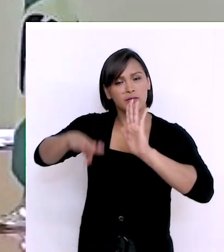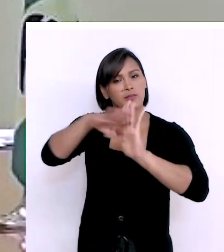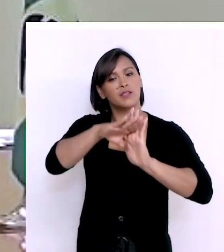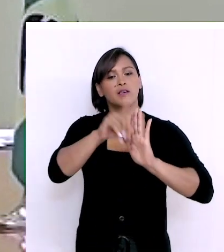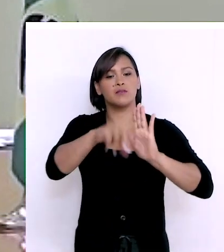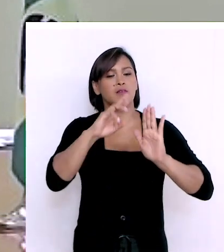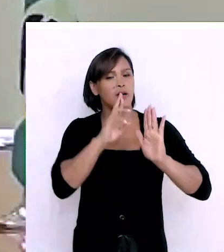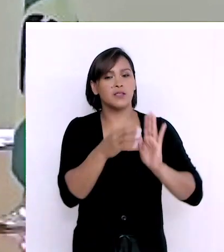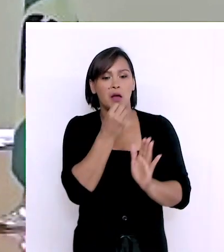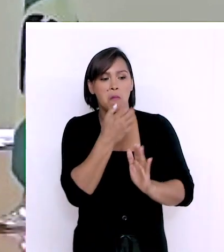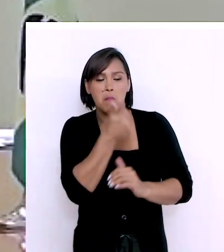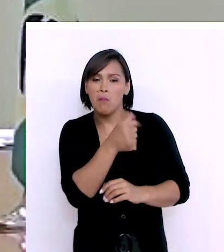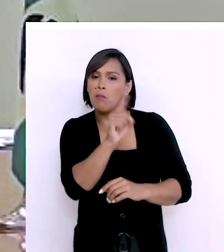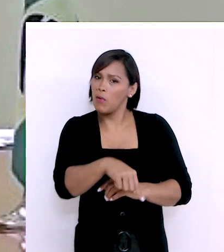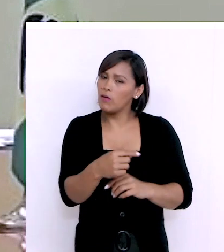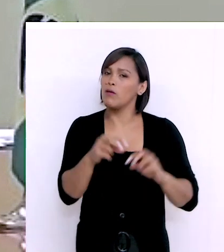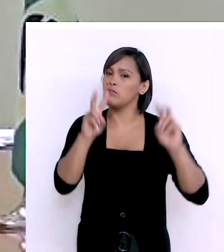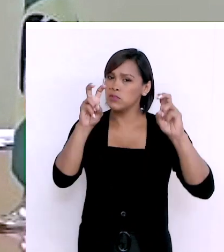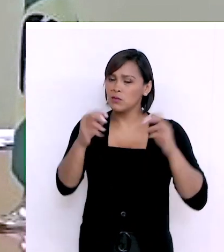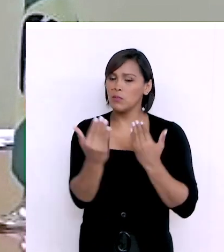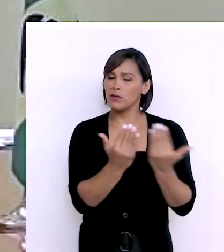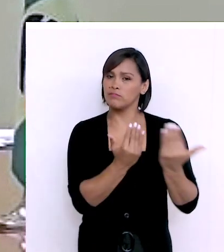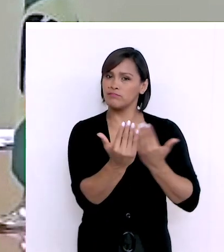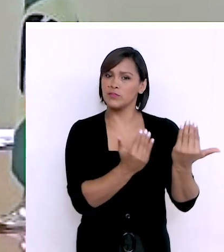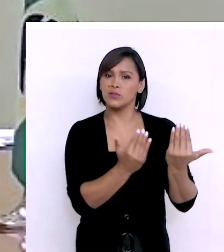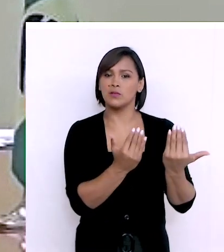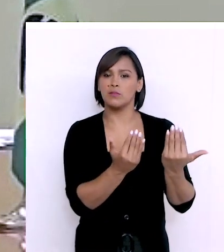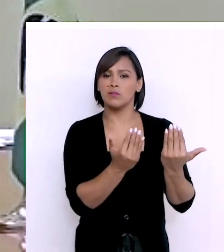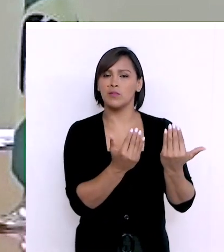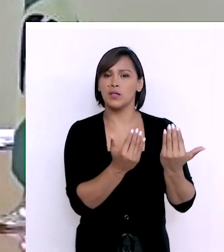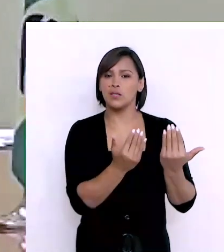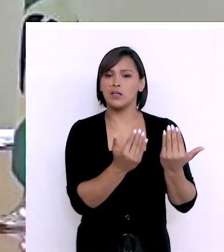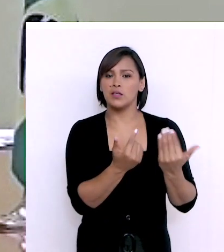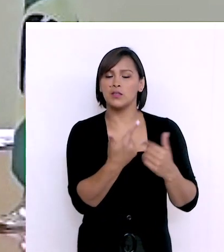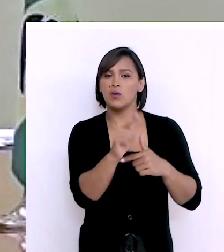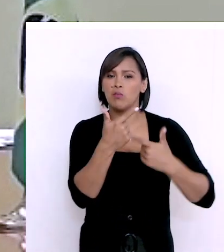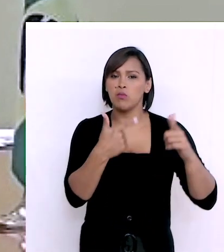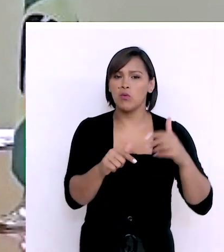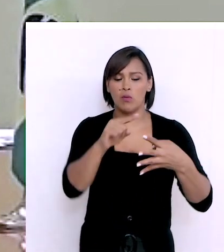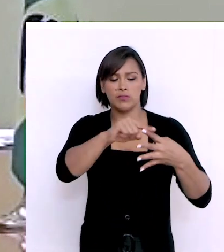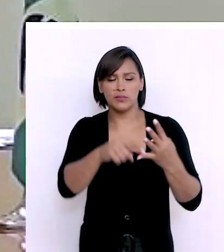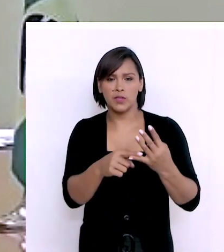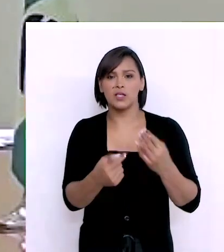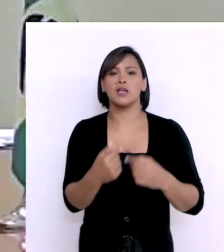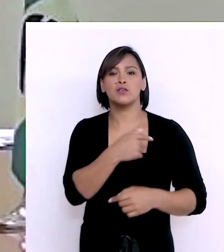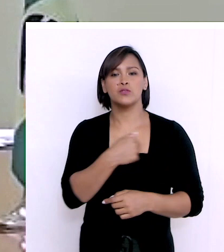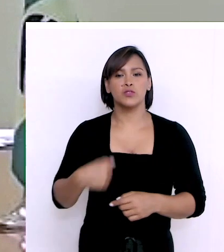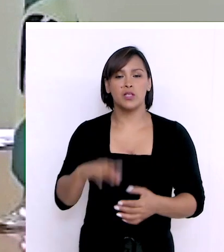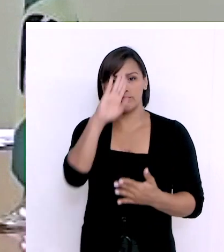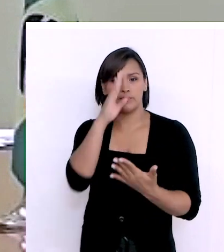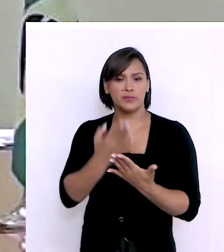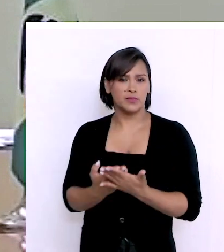um resultado bastante razoável, principalmente em comparação, com o resto do mundo. Para esse ano, o FMI estima que o PIB